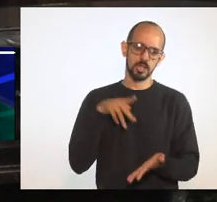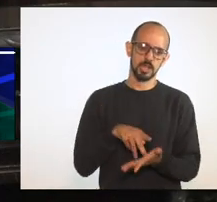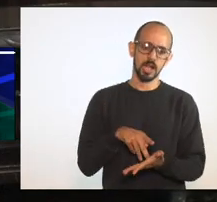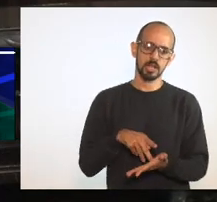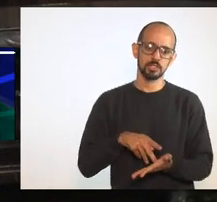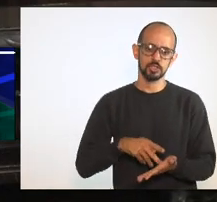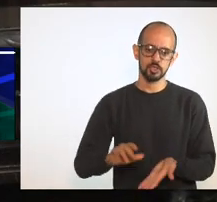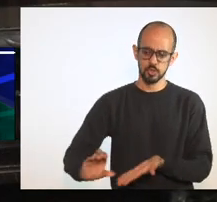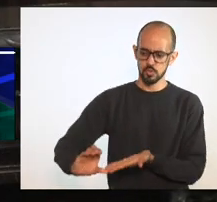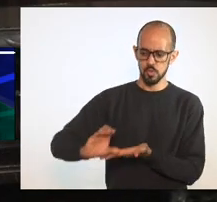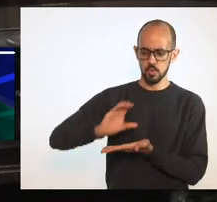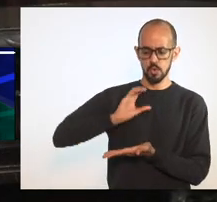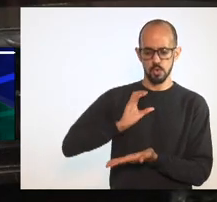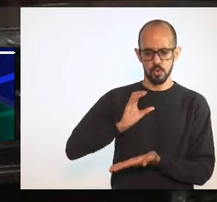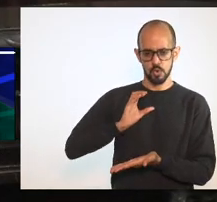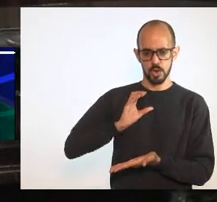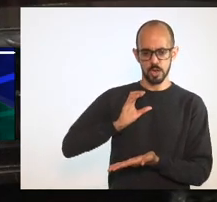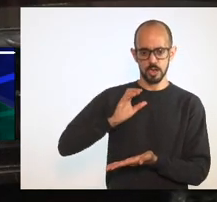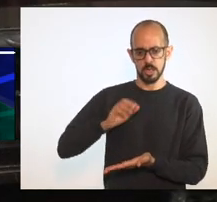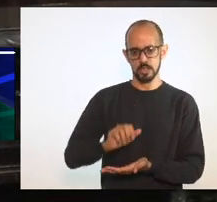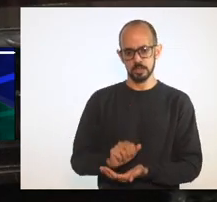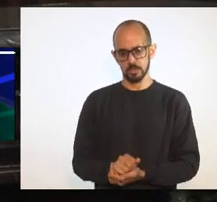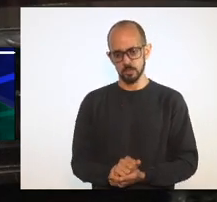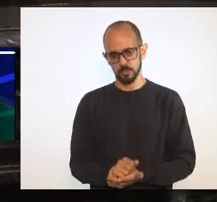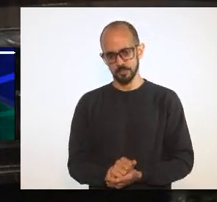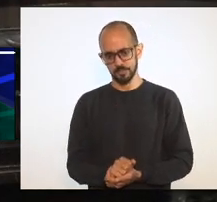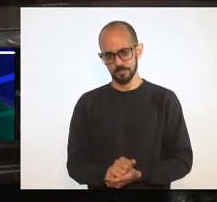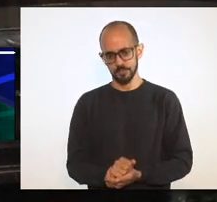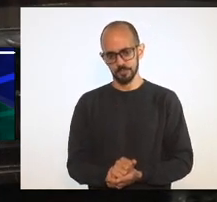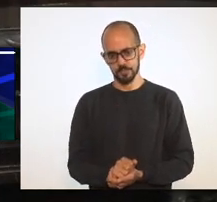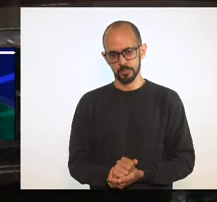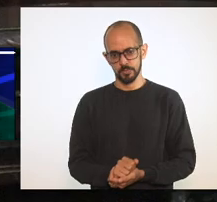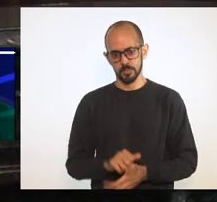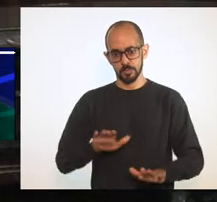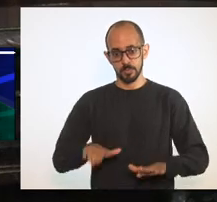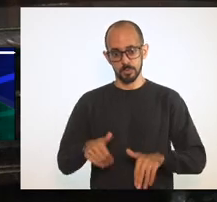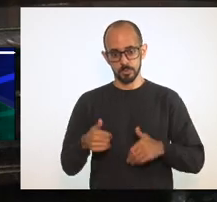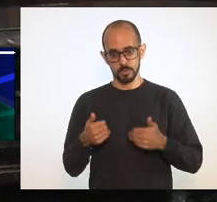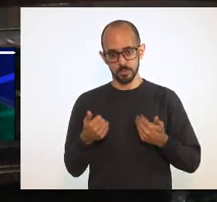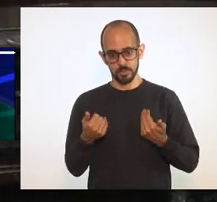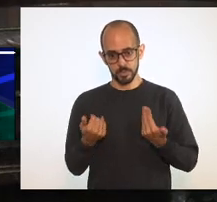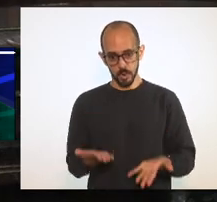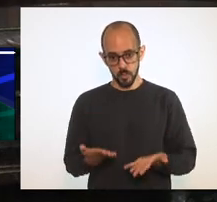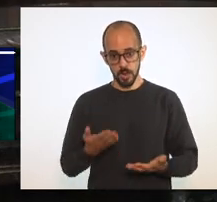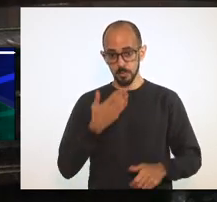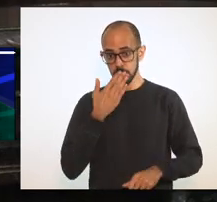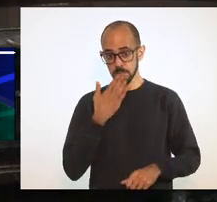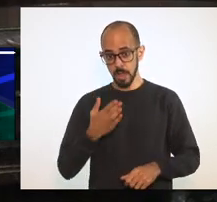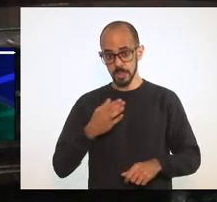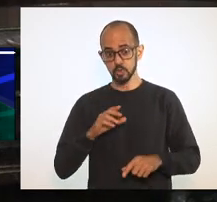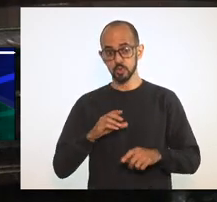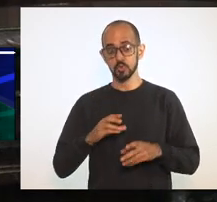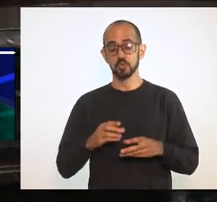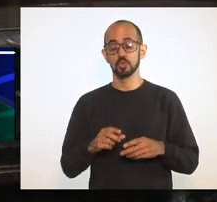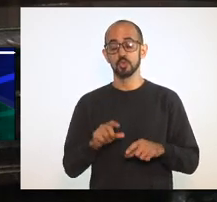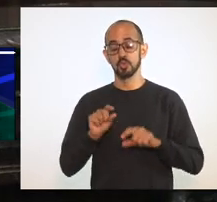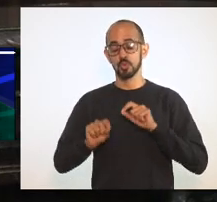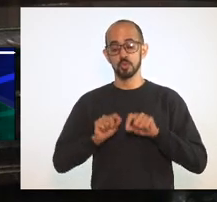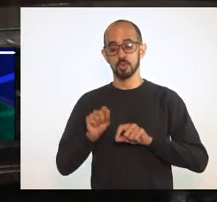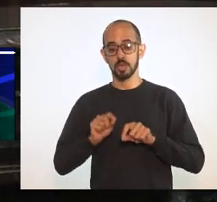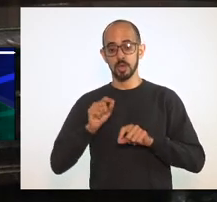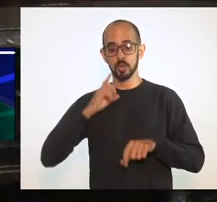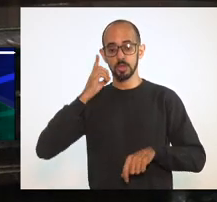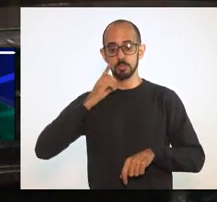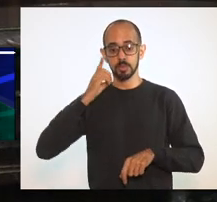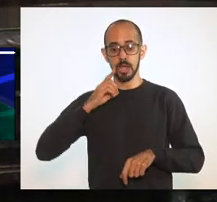sua arrecadação. O Rio de Janeiro perde muito, deputado Noel, com